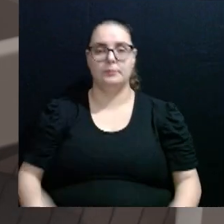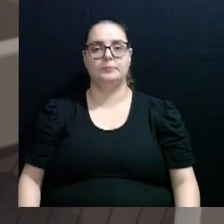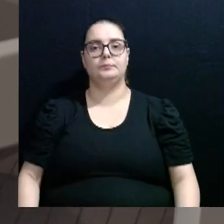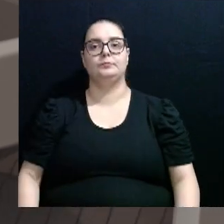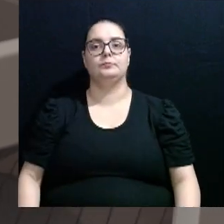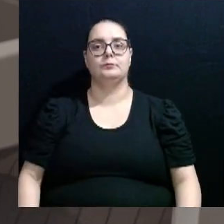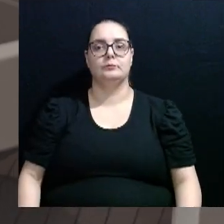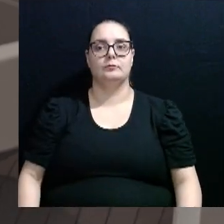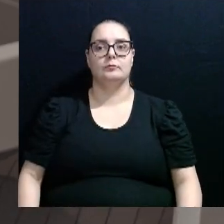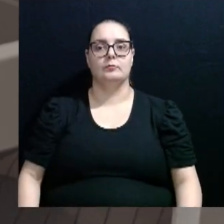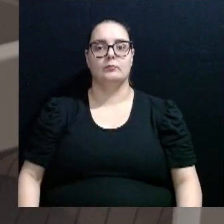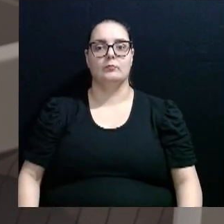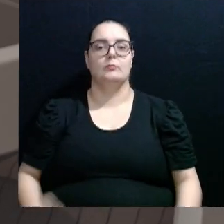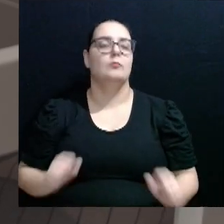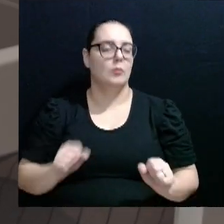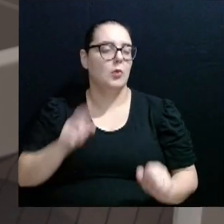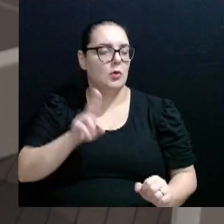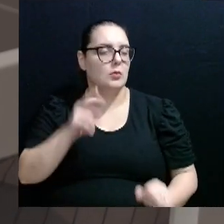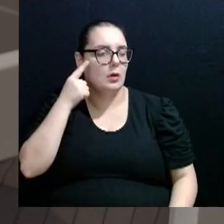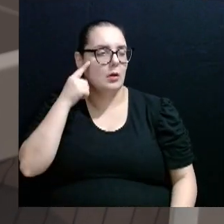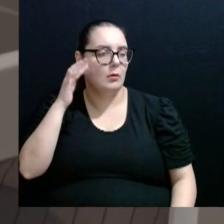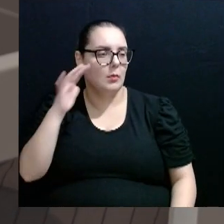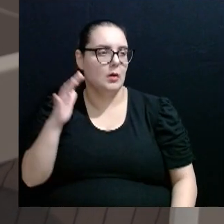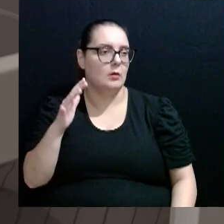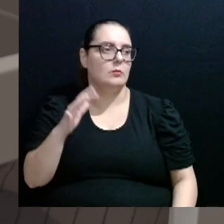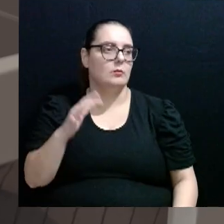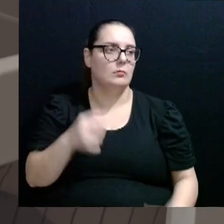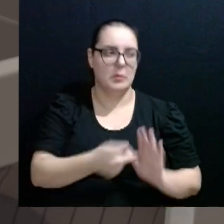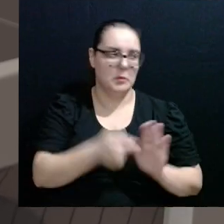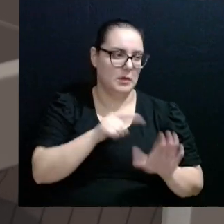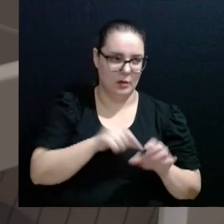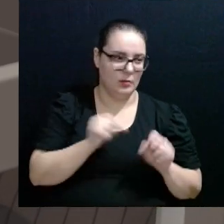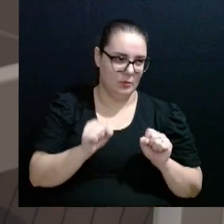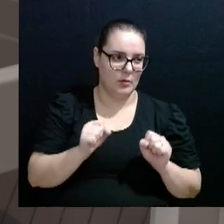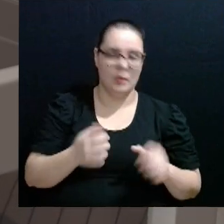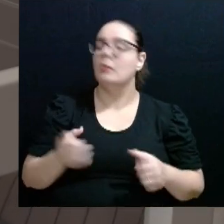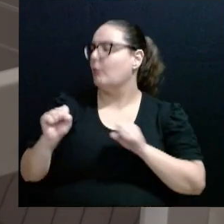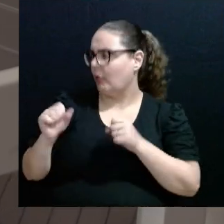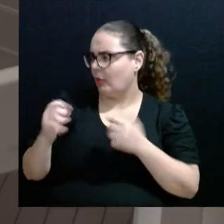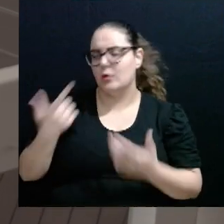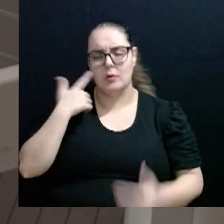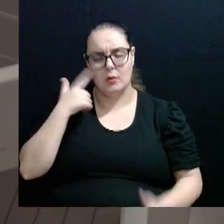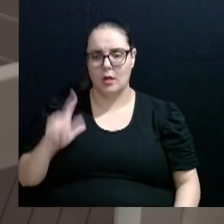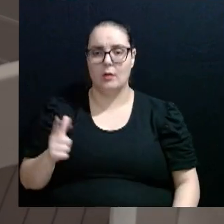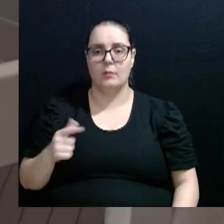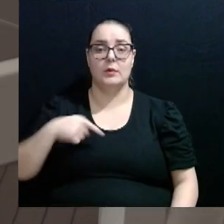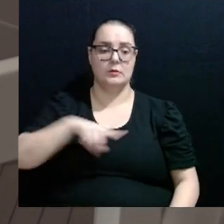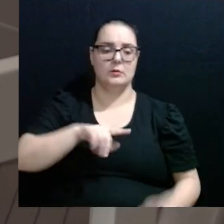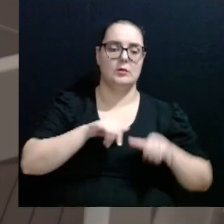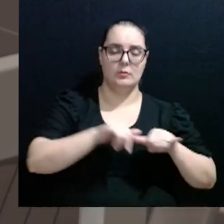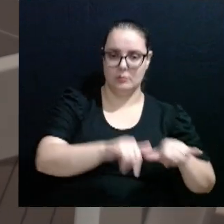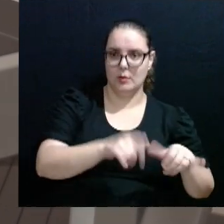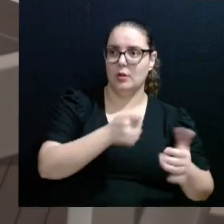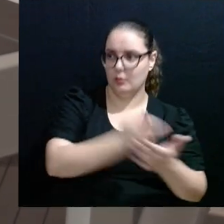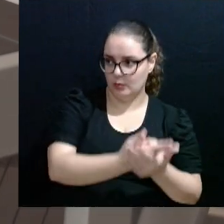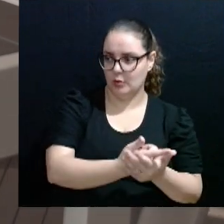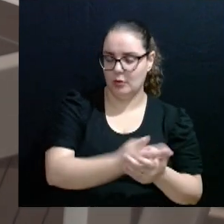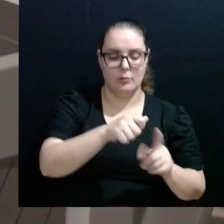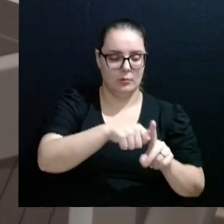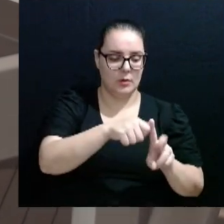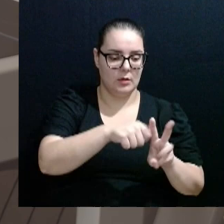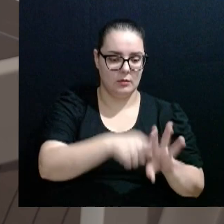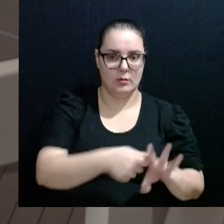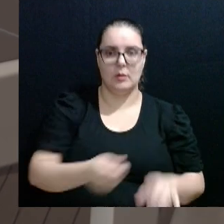uma analogia, Rafael, você me permite? Opa. A analogia das pessoas que vão ao mercado fazer a compra mensal e